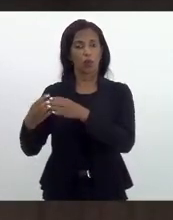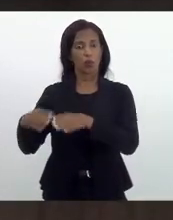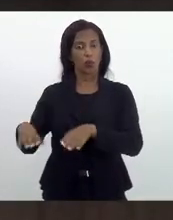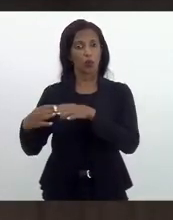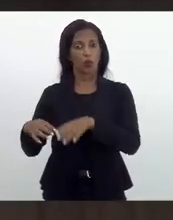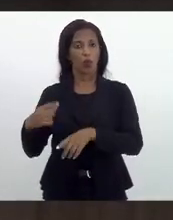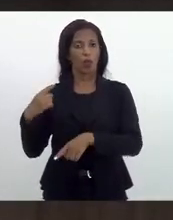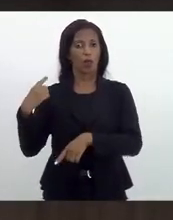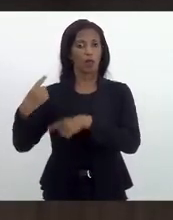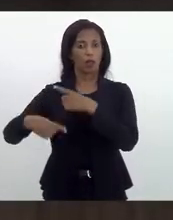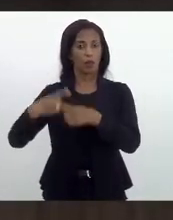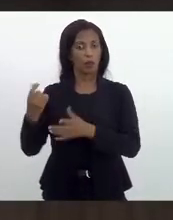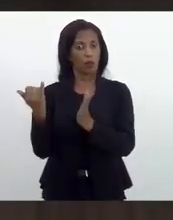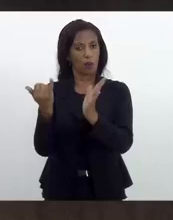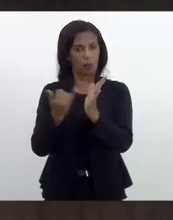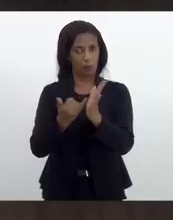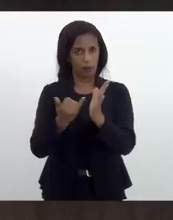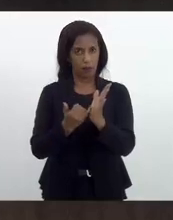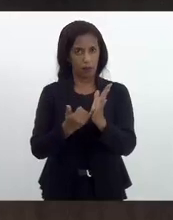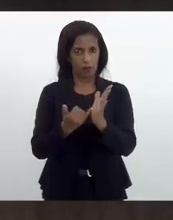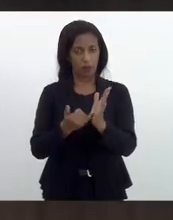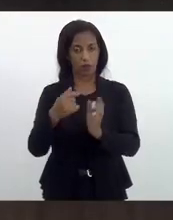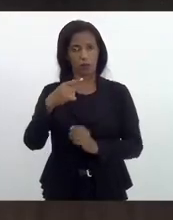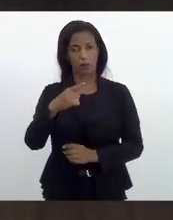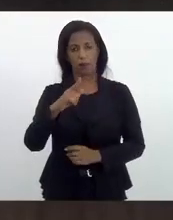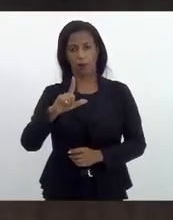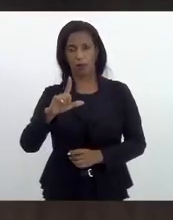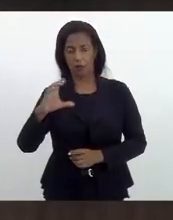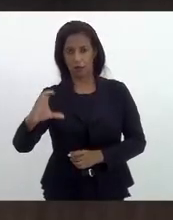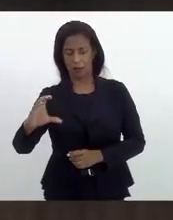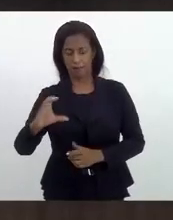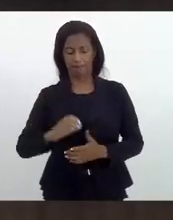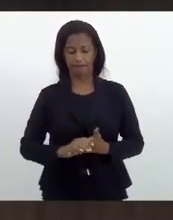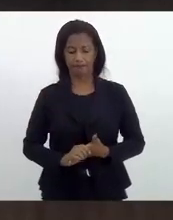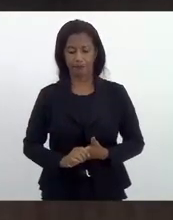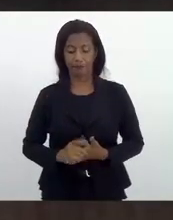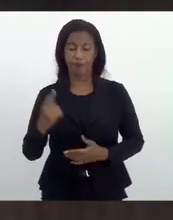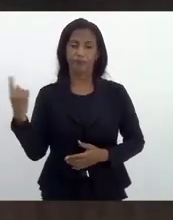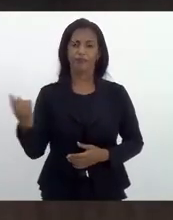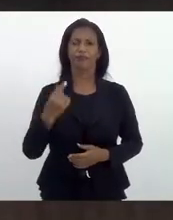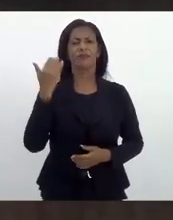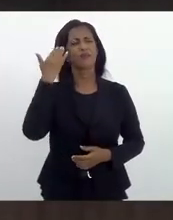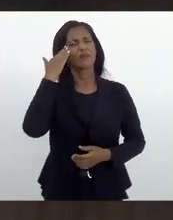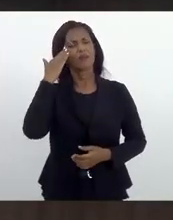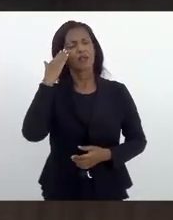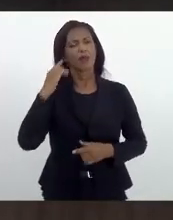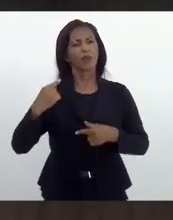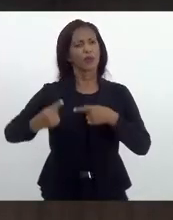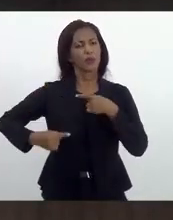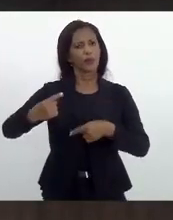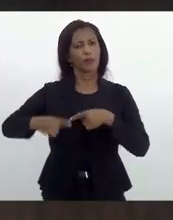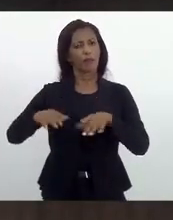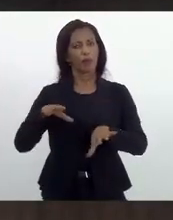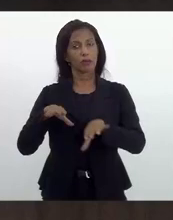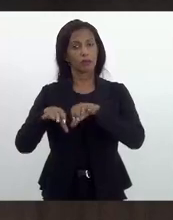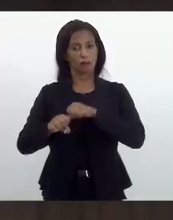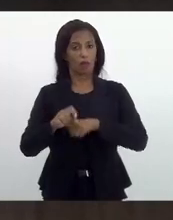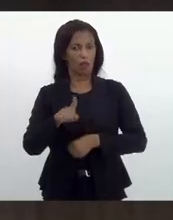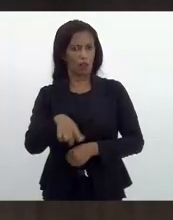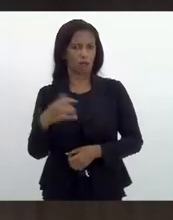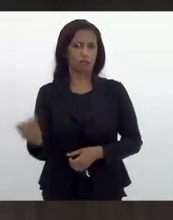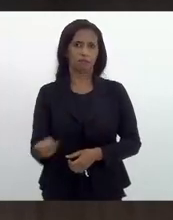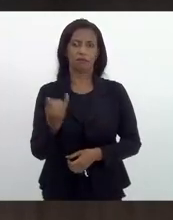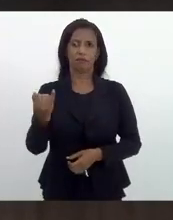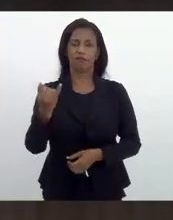homologado após a publicação do PLC. A gente entende que o debate sobre a formação é fundamental